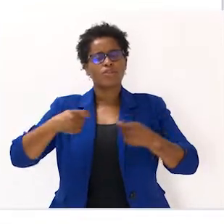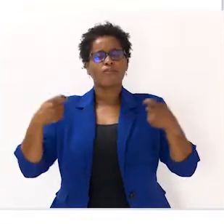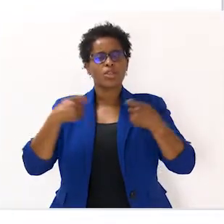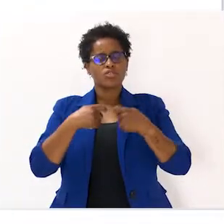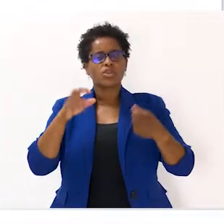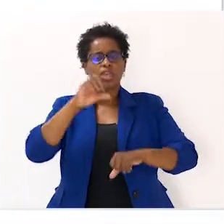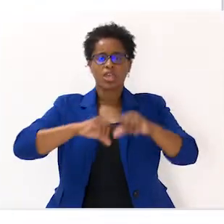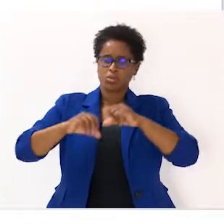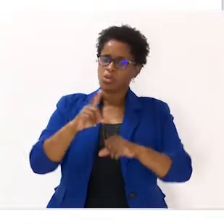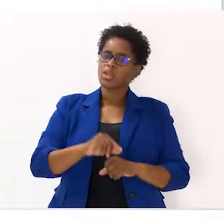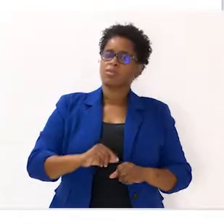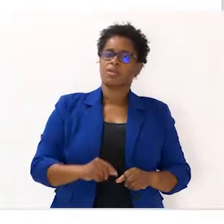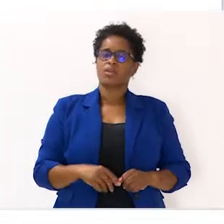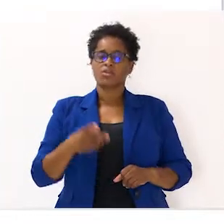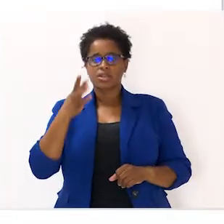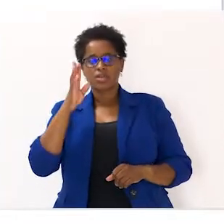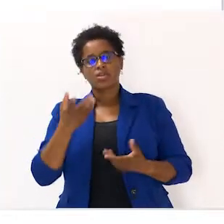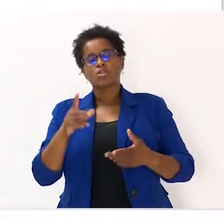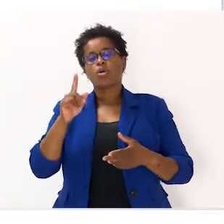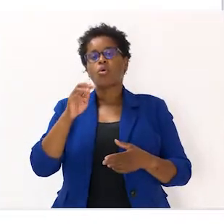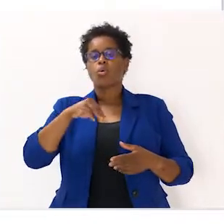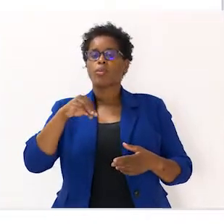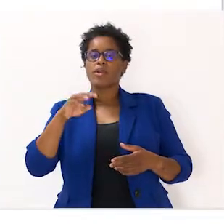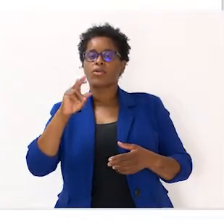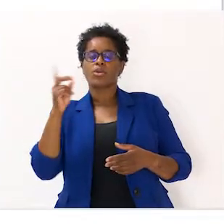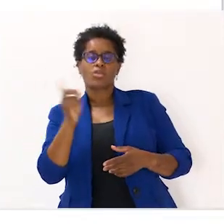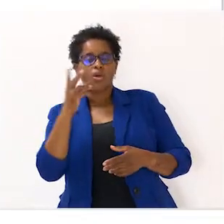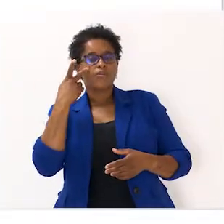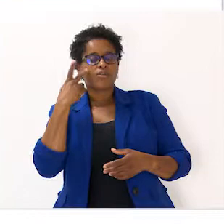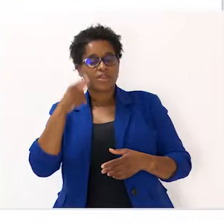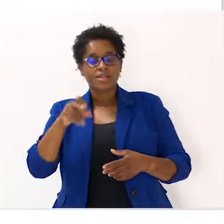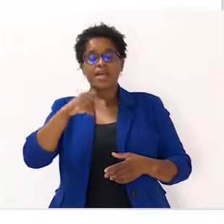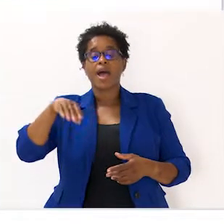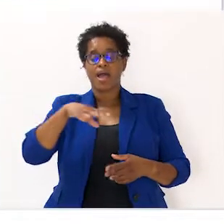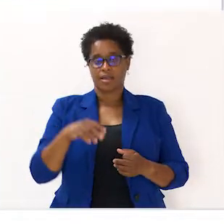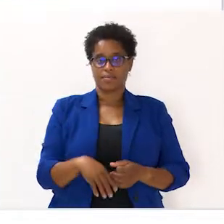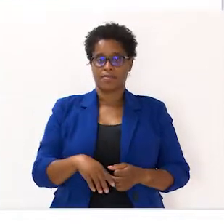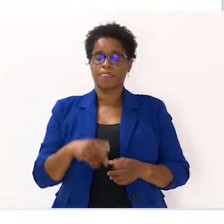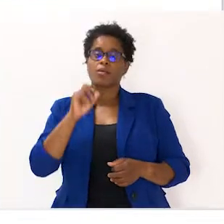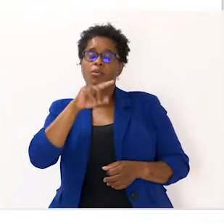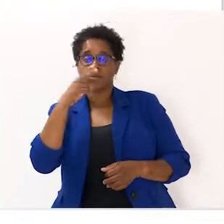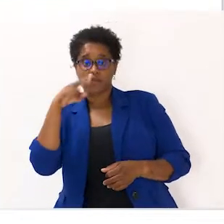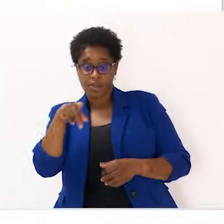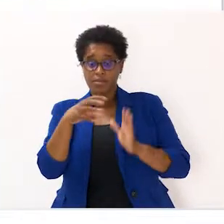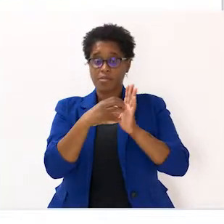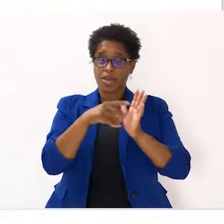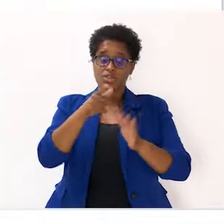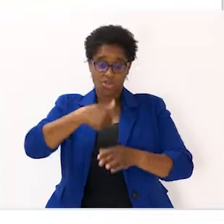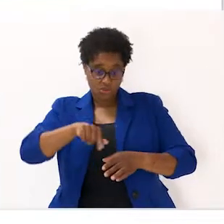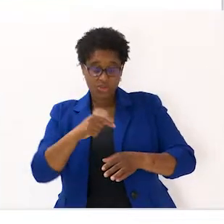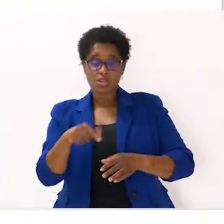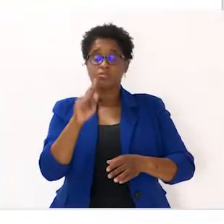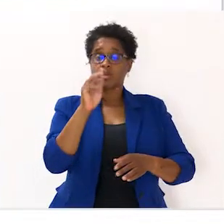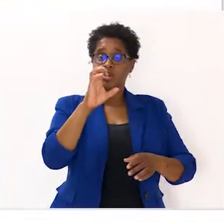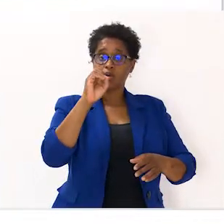seja, o meio não vivo, que é o abiótico, dessa área. Como podem ver aqui na imagem, nós temos aqui um